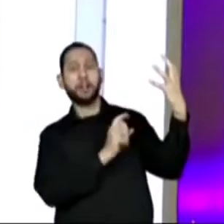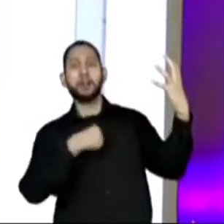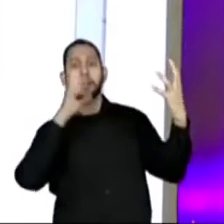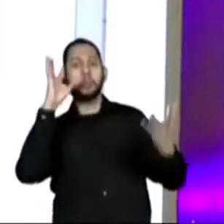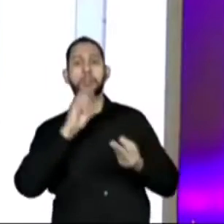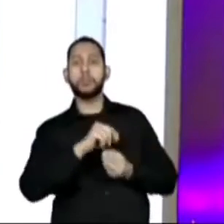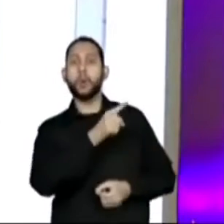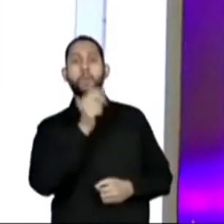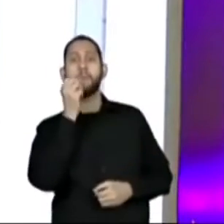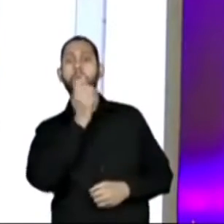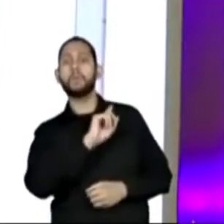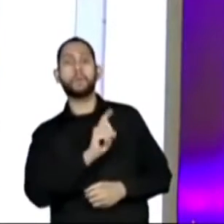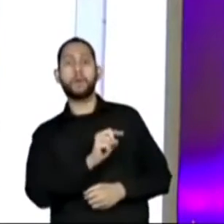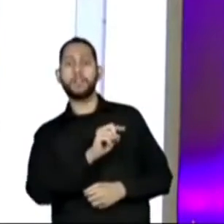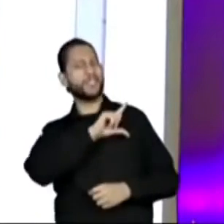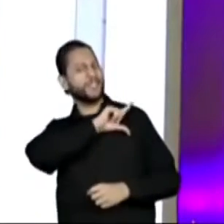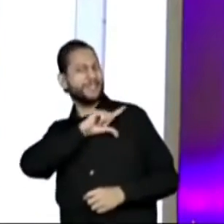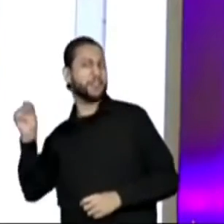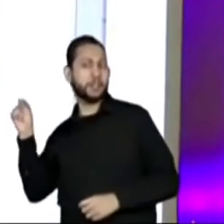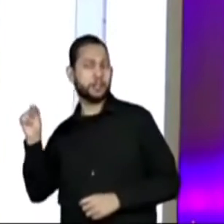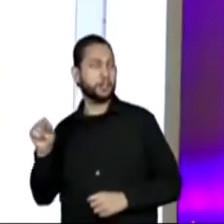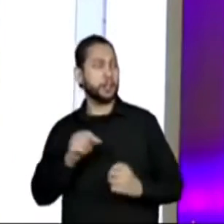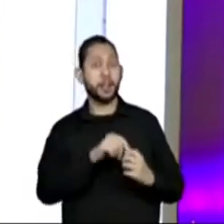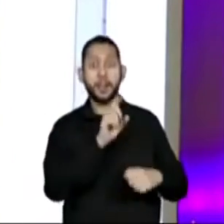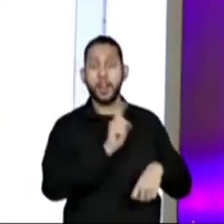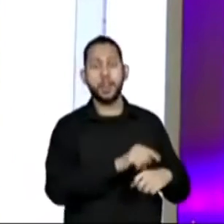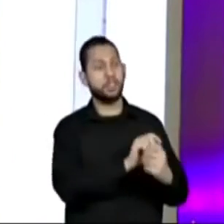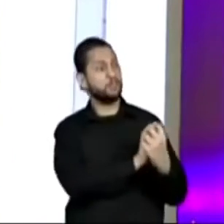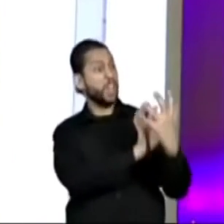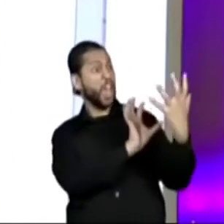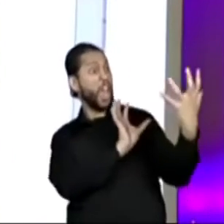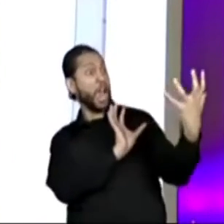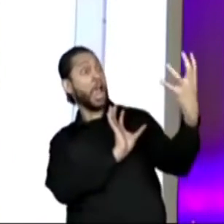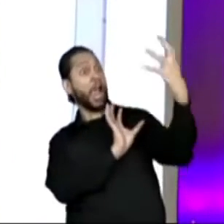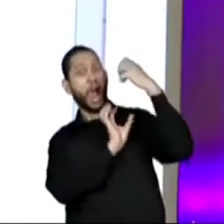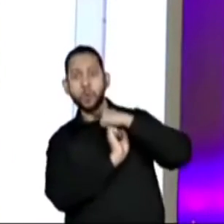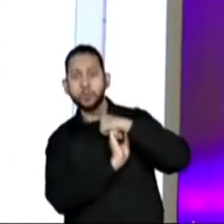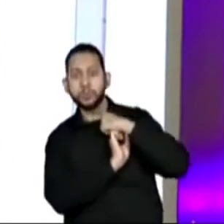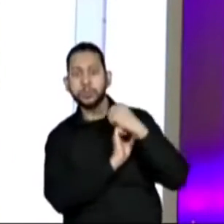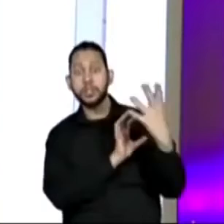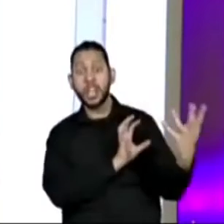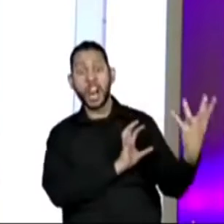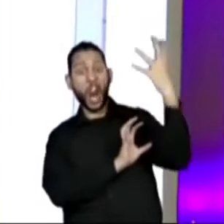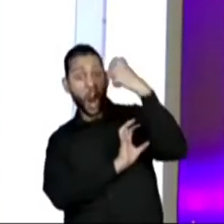vovó, né? Porque aí, ele falou da boca, e aí ele foi pra cima ali pra tentar